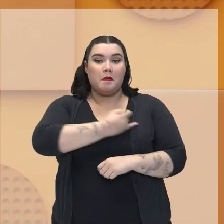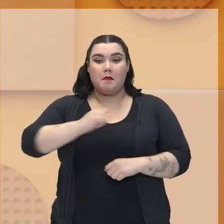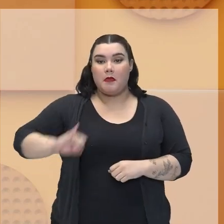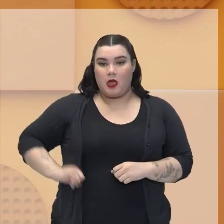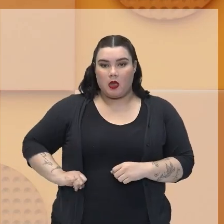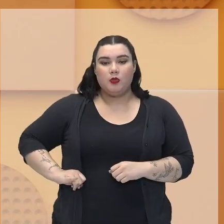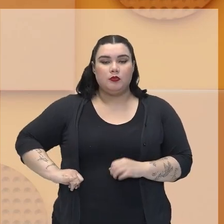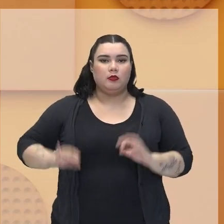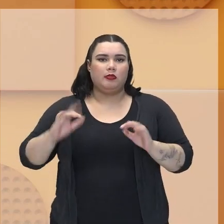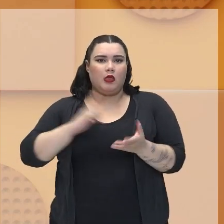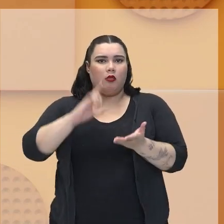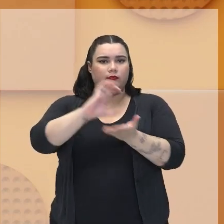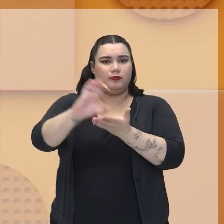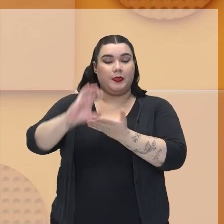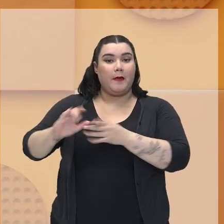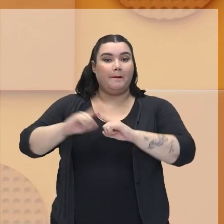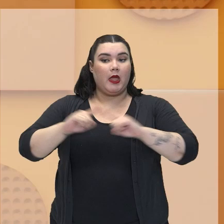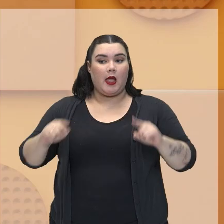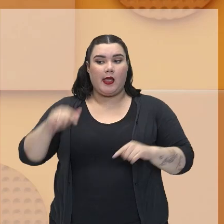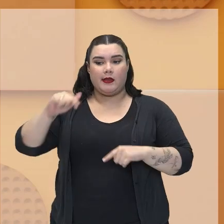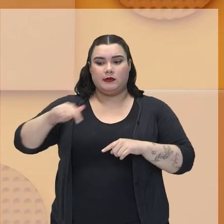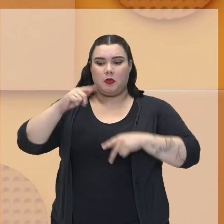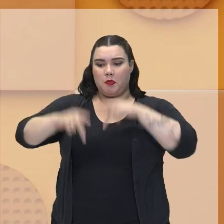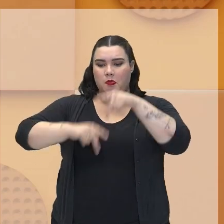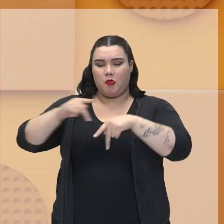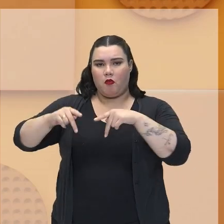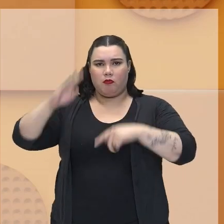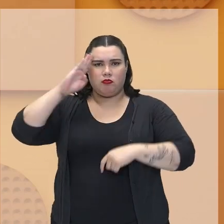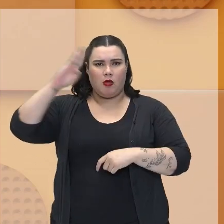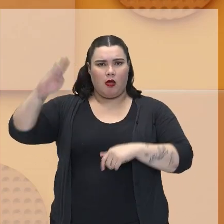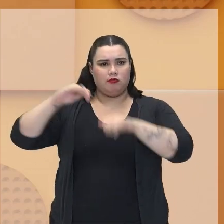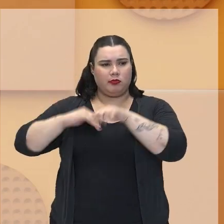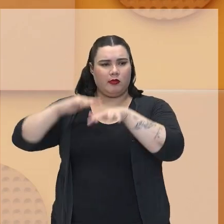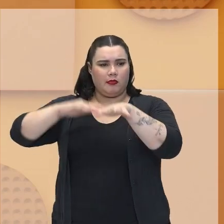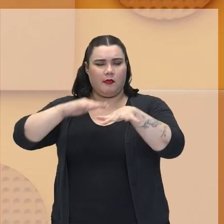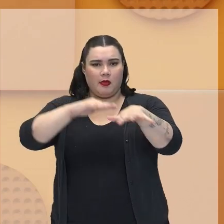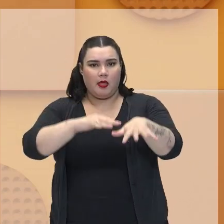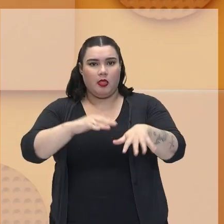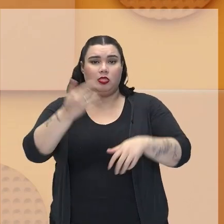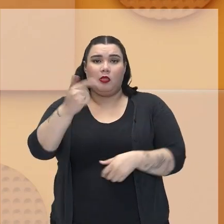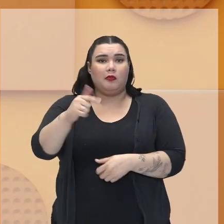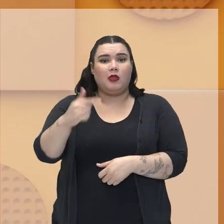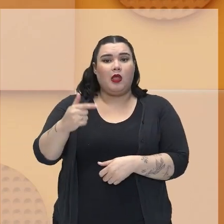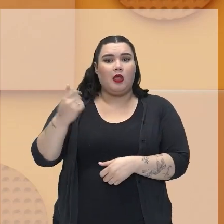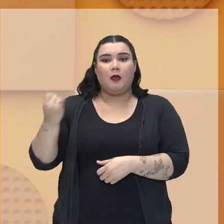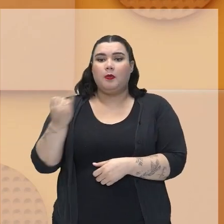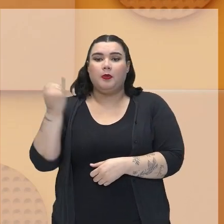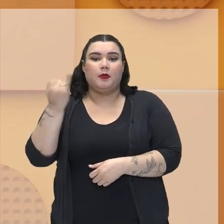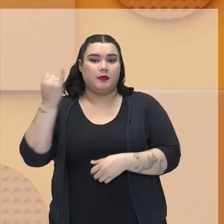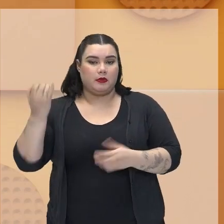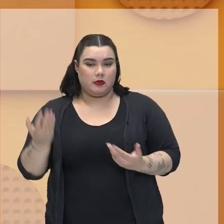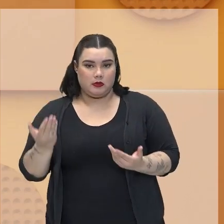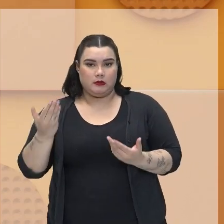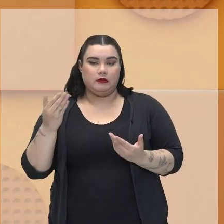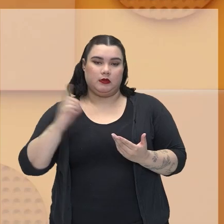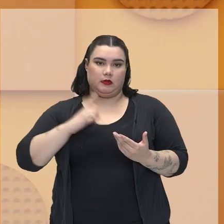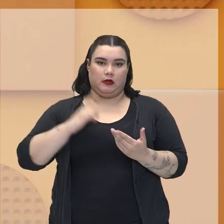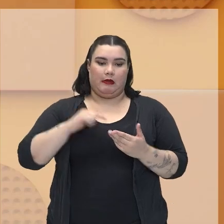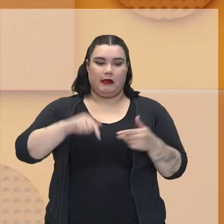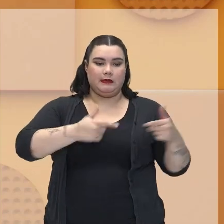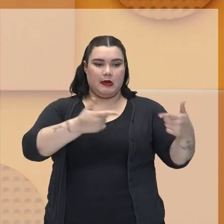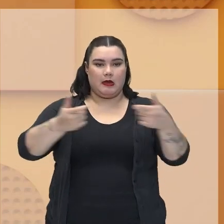dizer. Mas o exército, propriamente dito, ele não tinha uma devida importância que viria a ganhar após a Guerra do